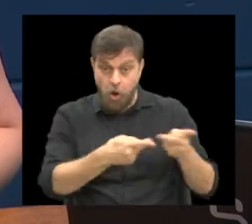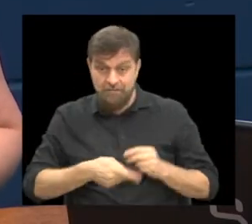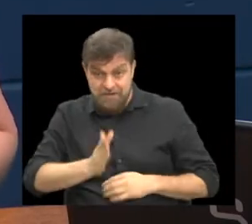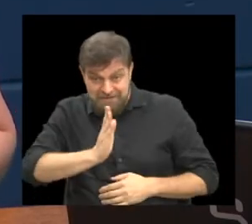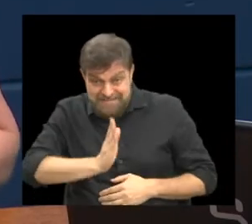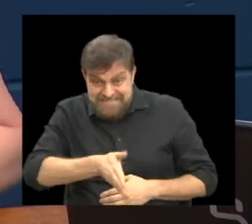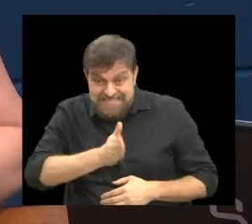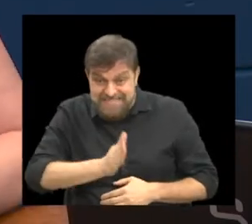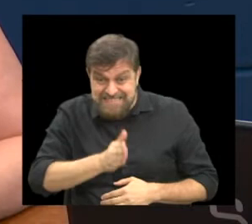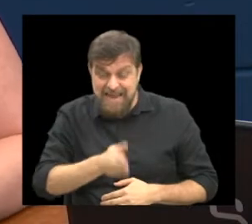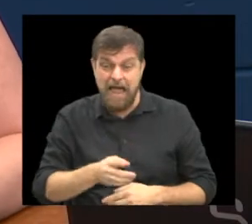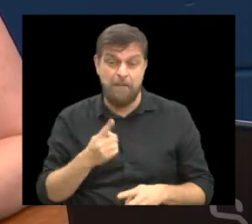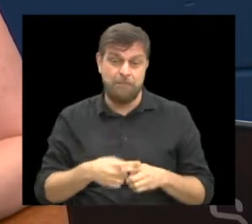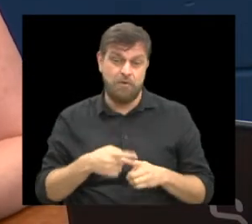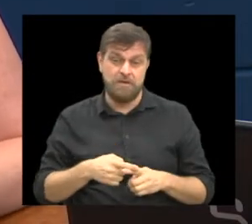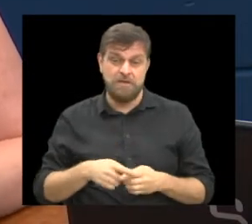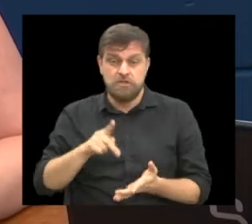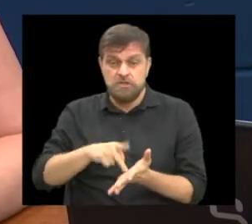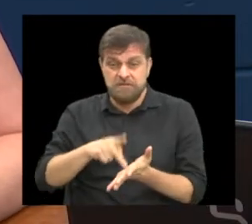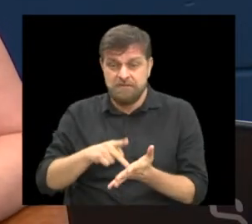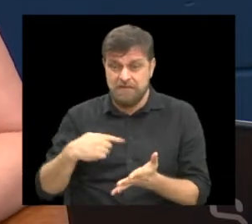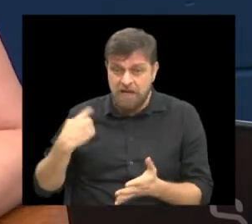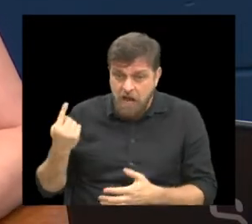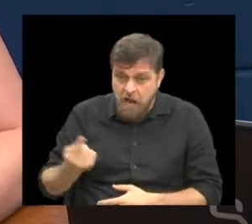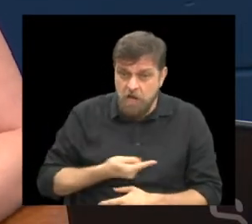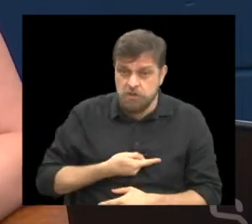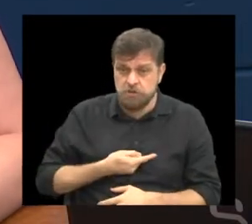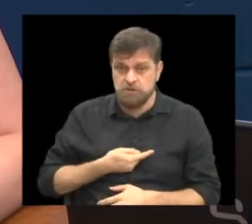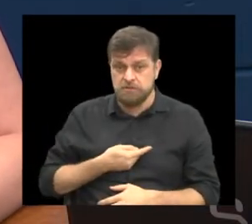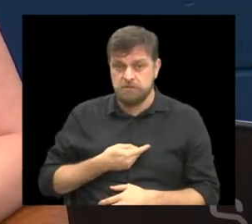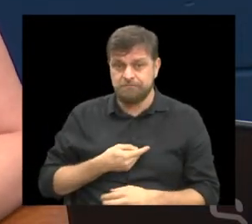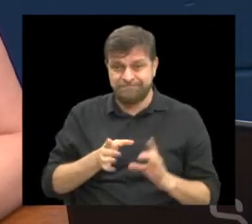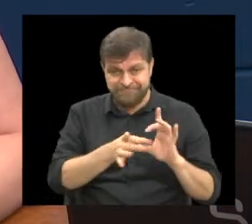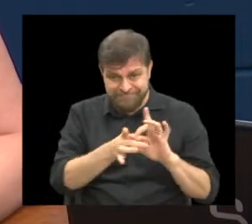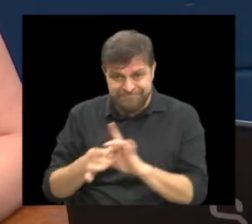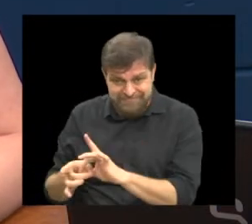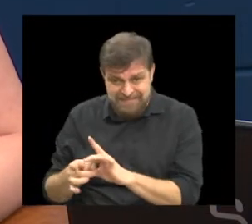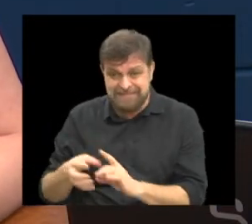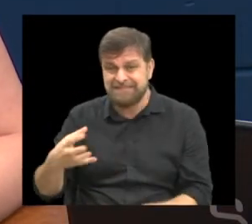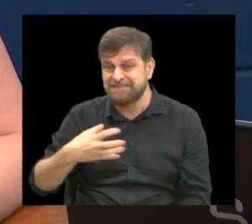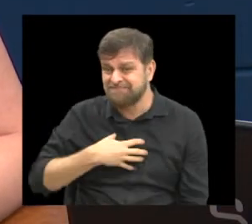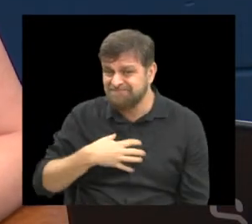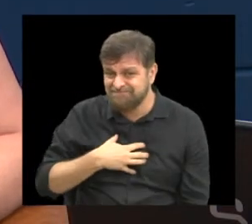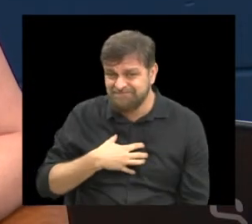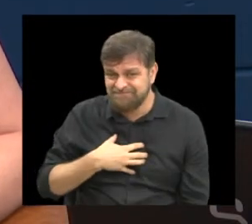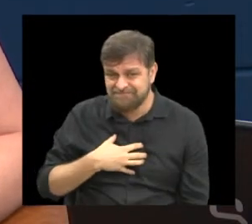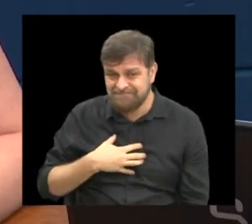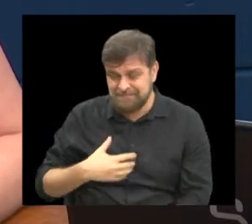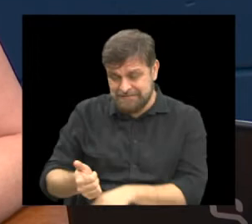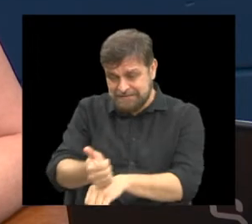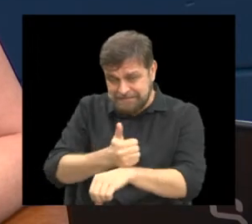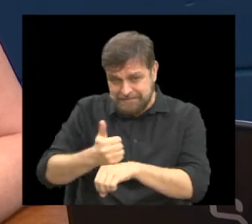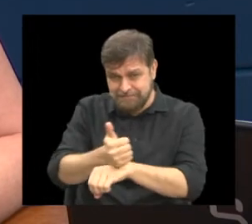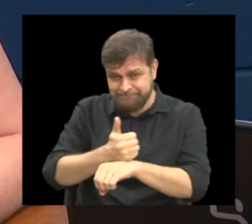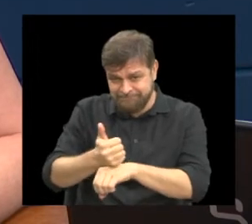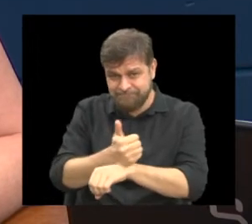você, porque, na verdade, lidar com esse contexto de uma forma